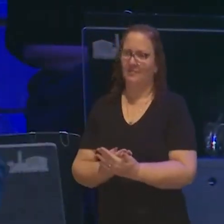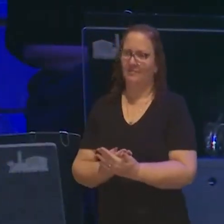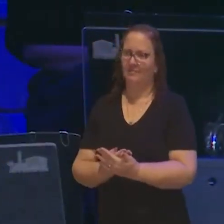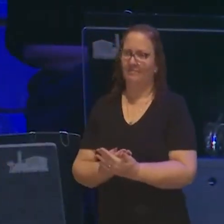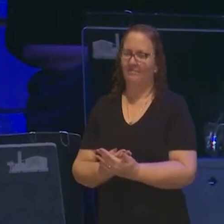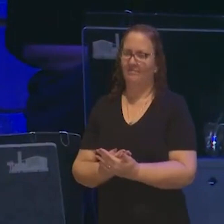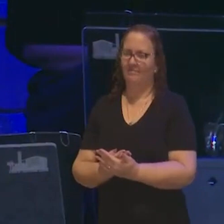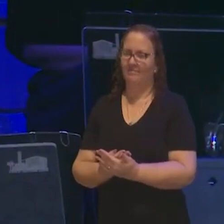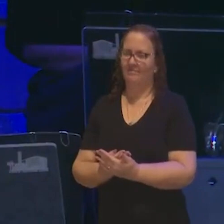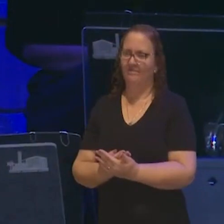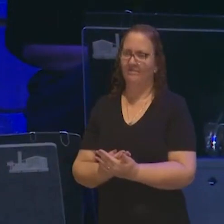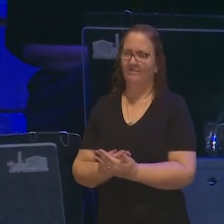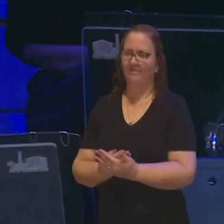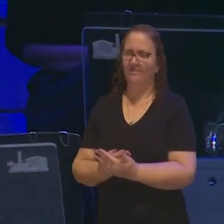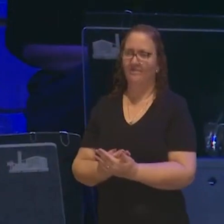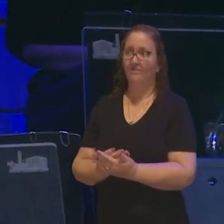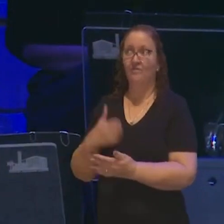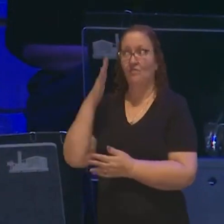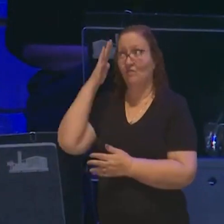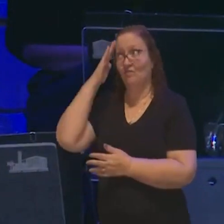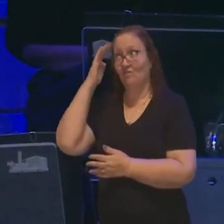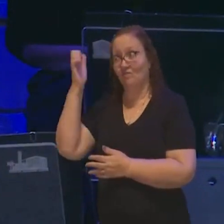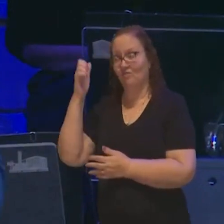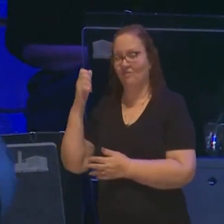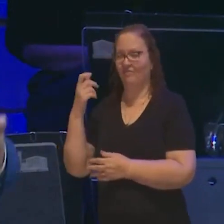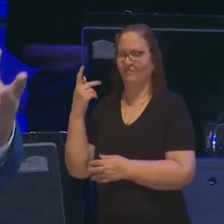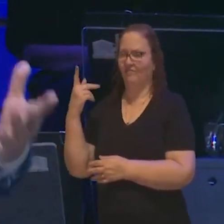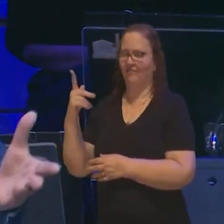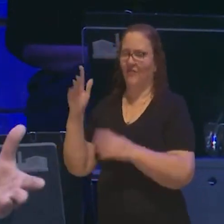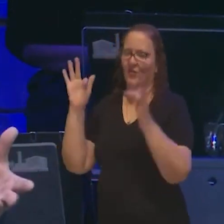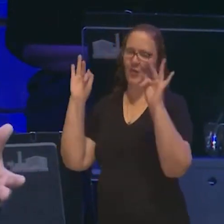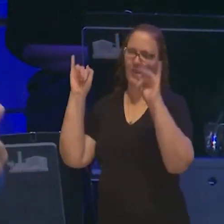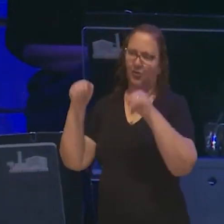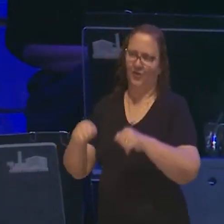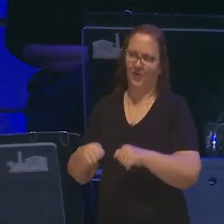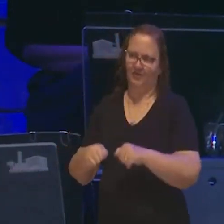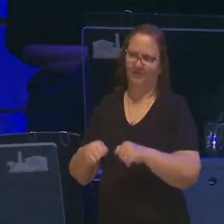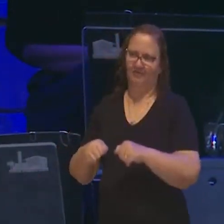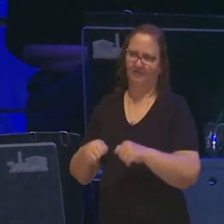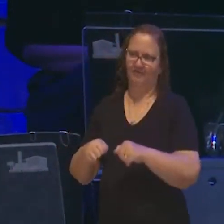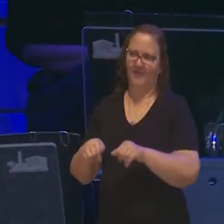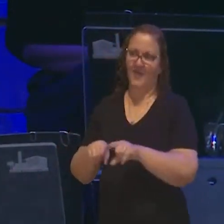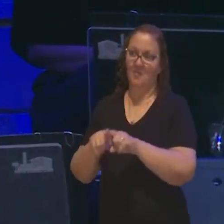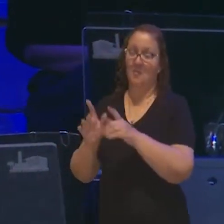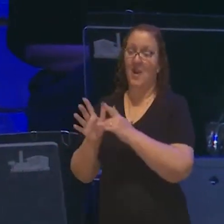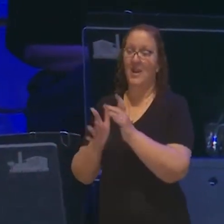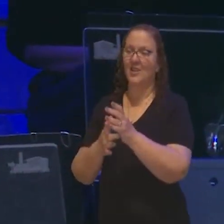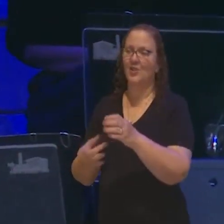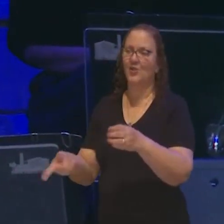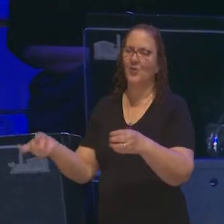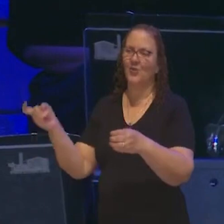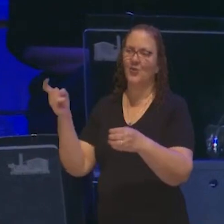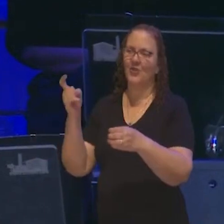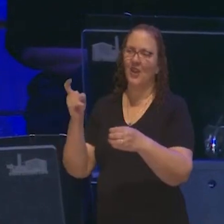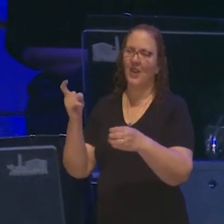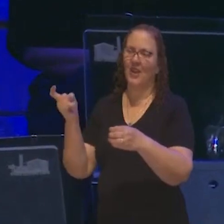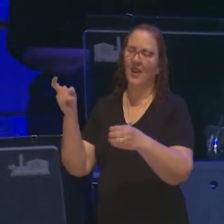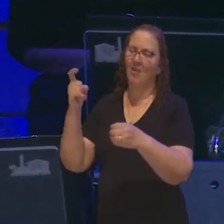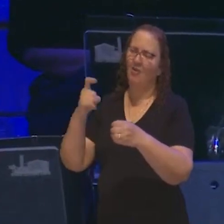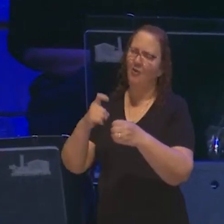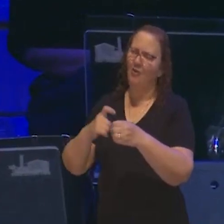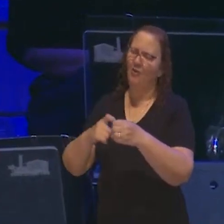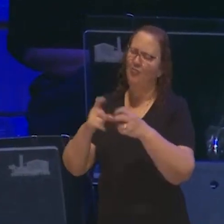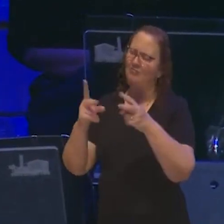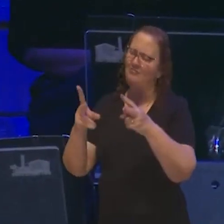sabe ao seu fim a sua história. Mas Jesus, com seu amor, ele volta naquele mesmo lugar e ele fala